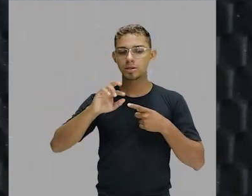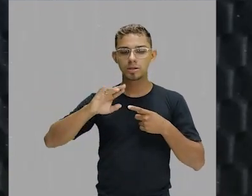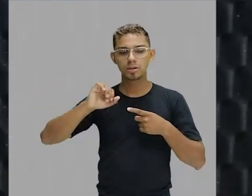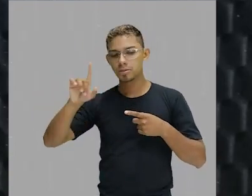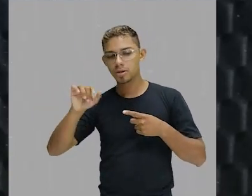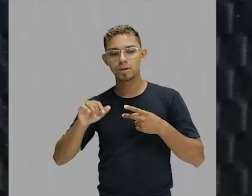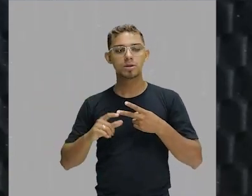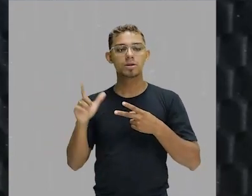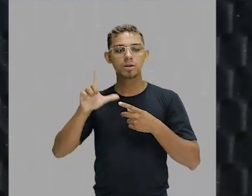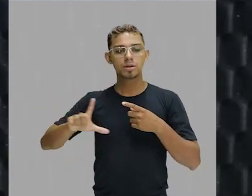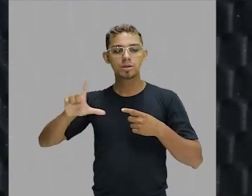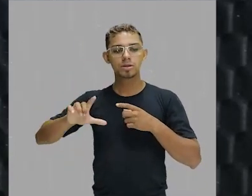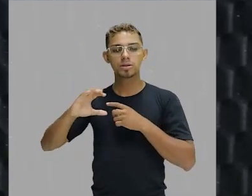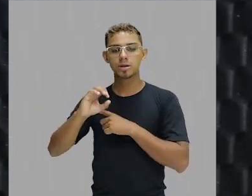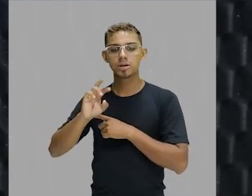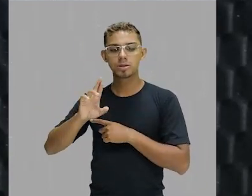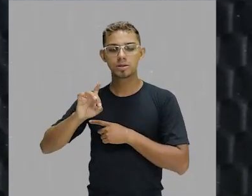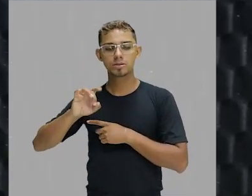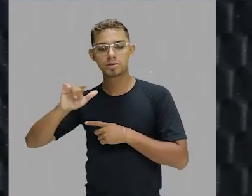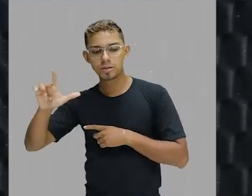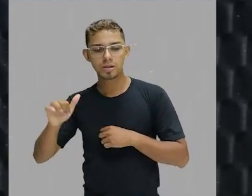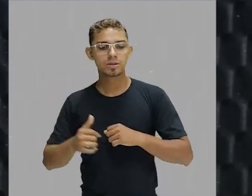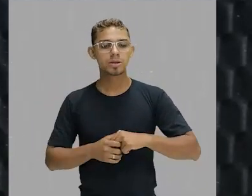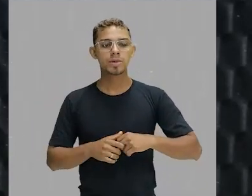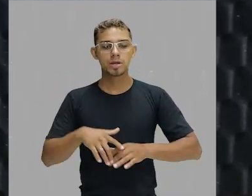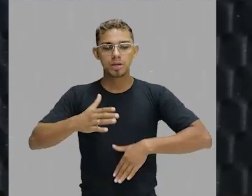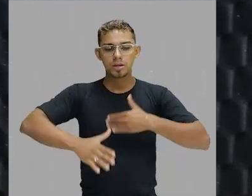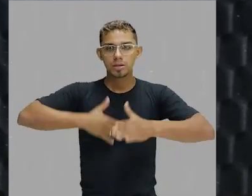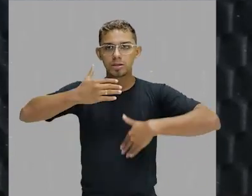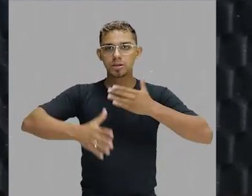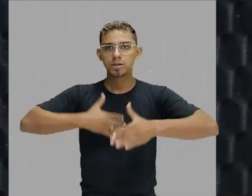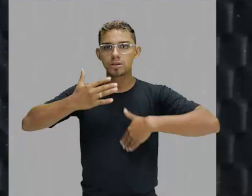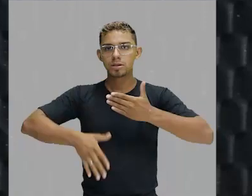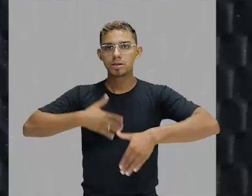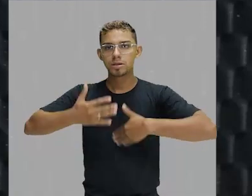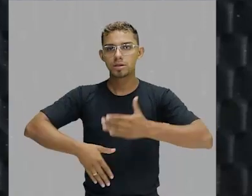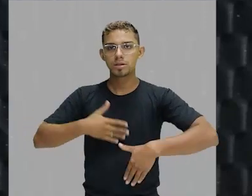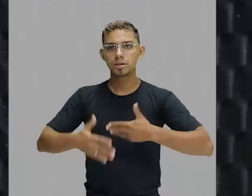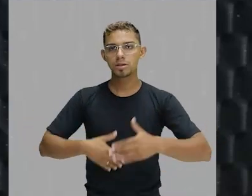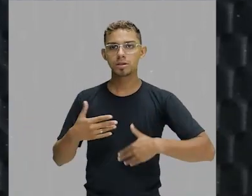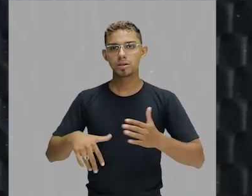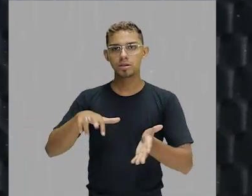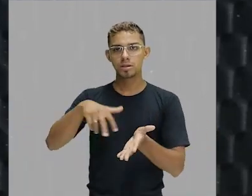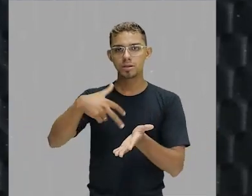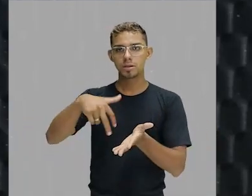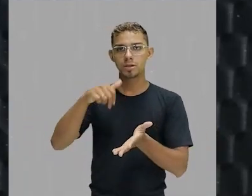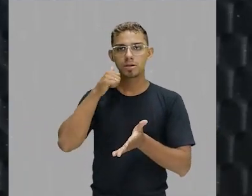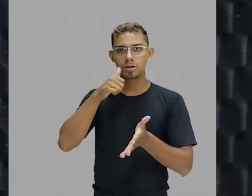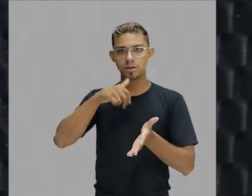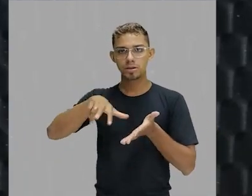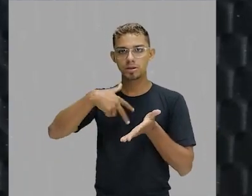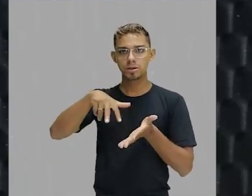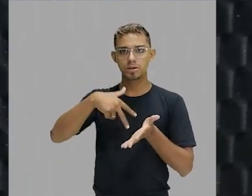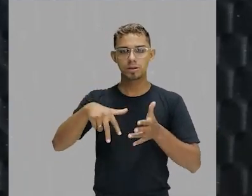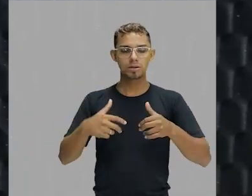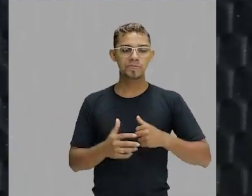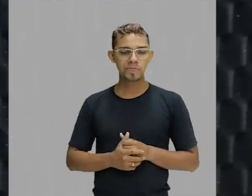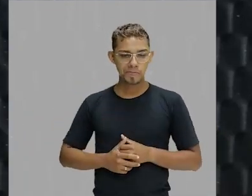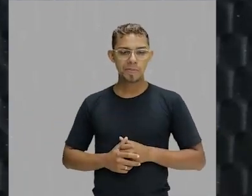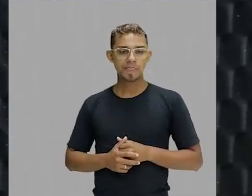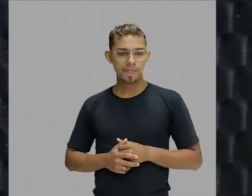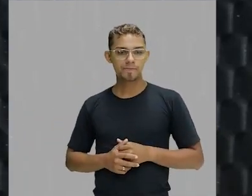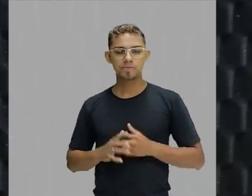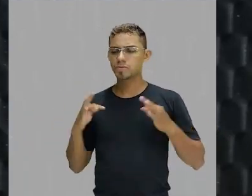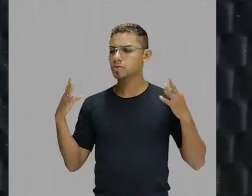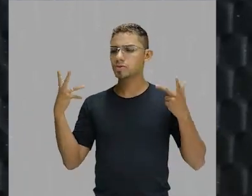maracatu, tambor de crioula, que é patrimônio recente e imaterial brasileiro, nacional, fandango, quer dizer, a quantidade de coisas